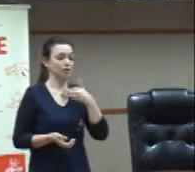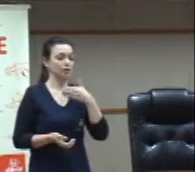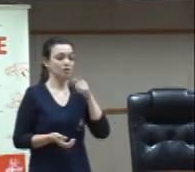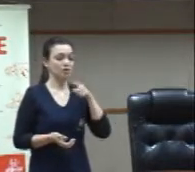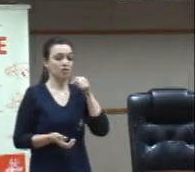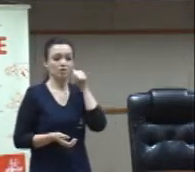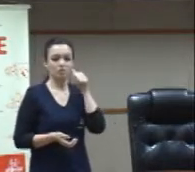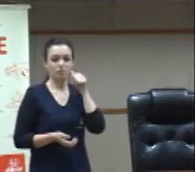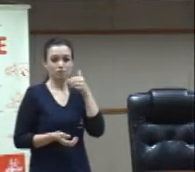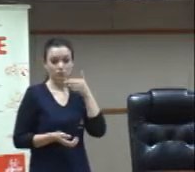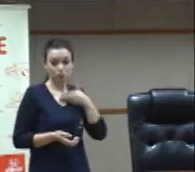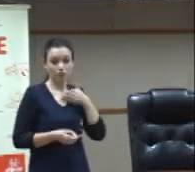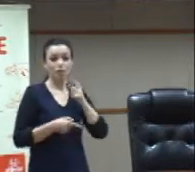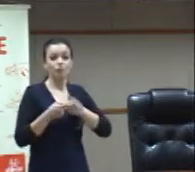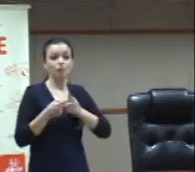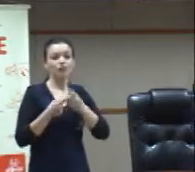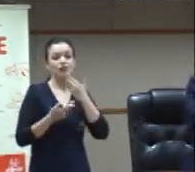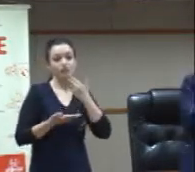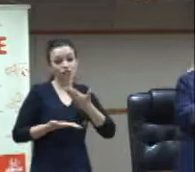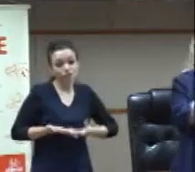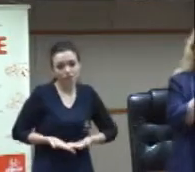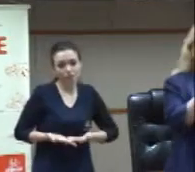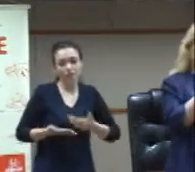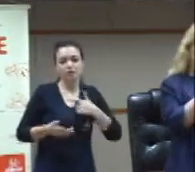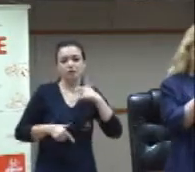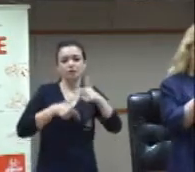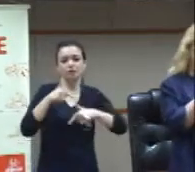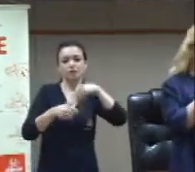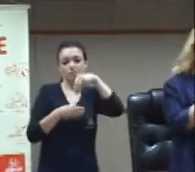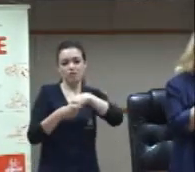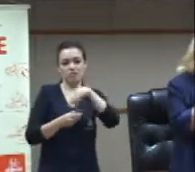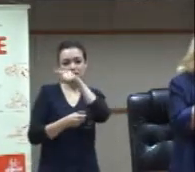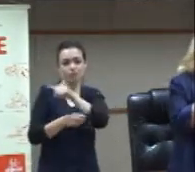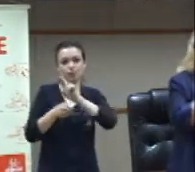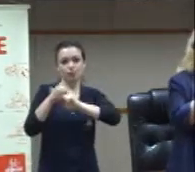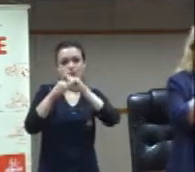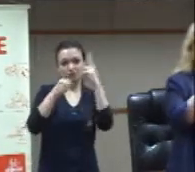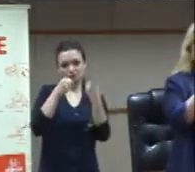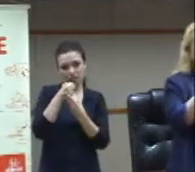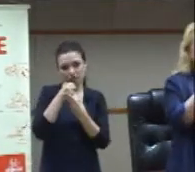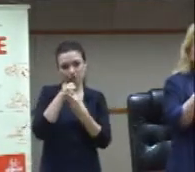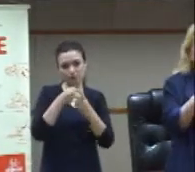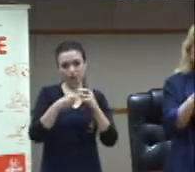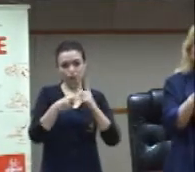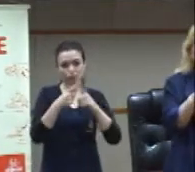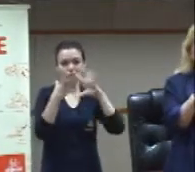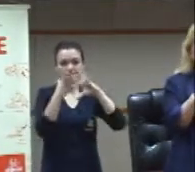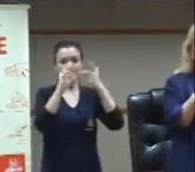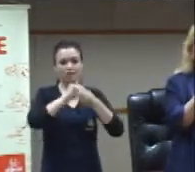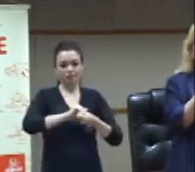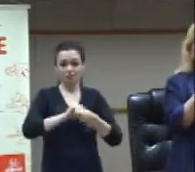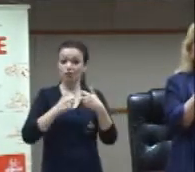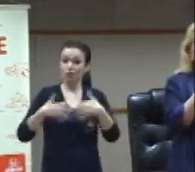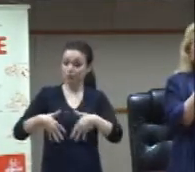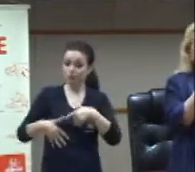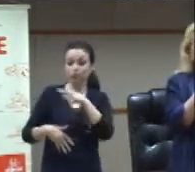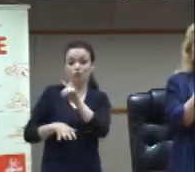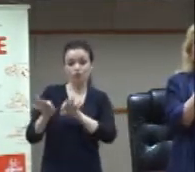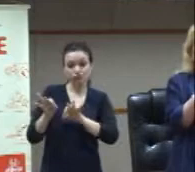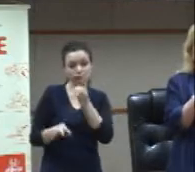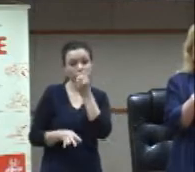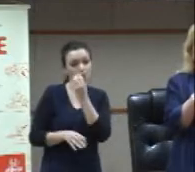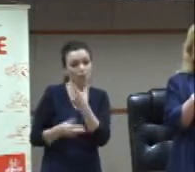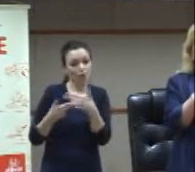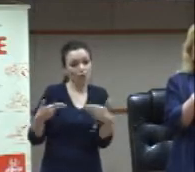que admira o trabalho que nós fazemos no Centro Universitário Ninter, e quis que eu falasse sobre isso, porque